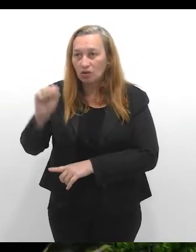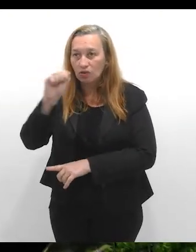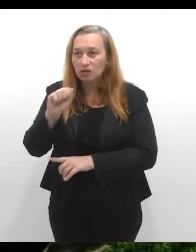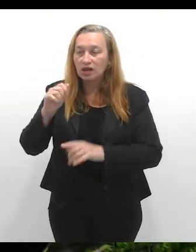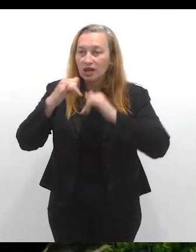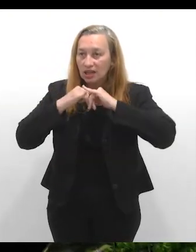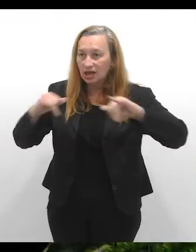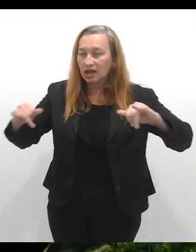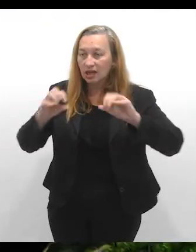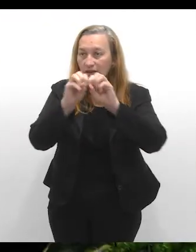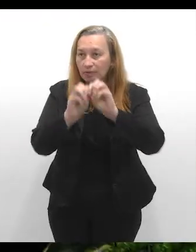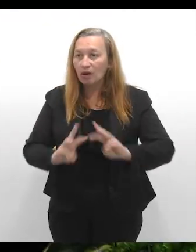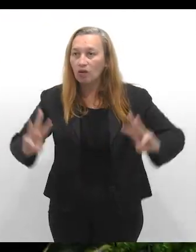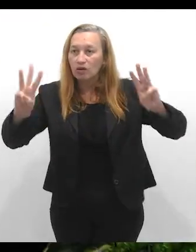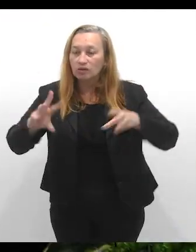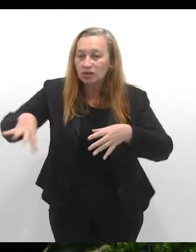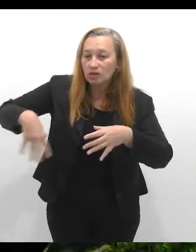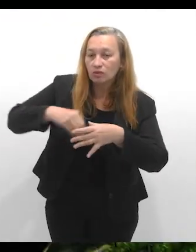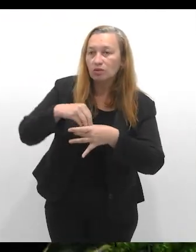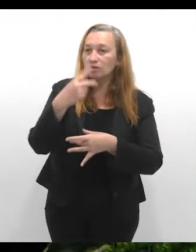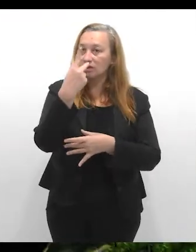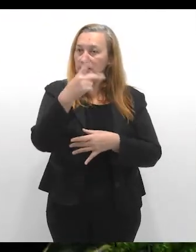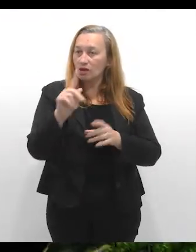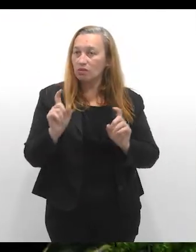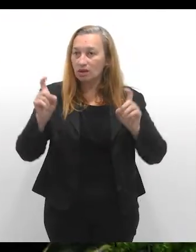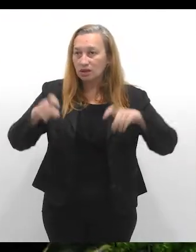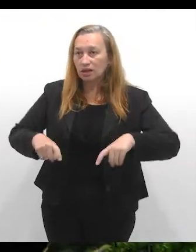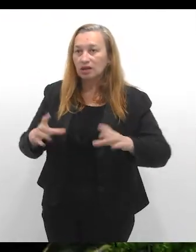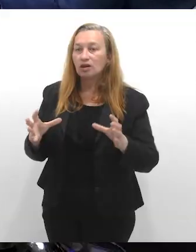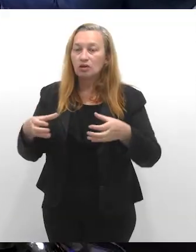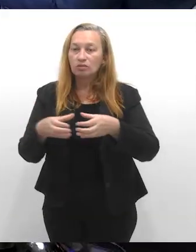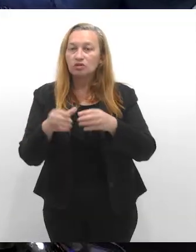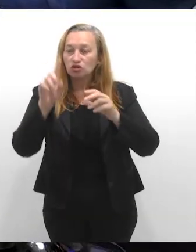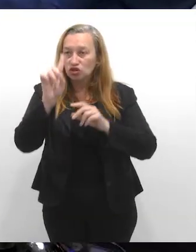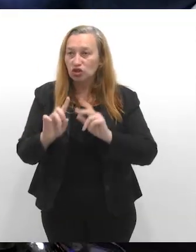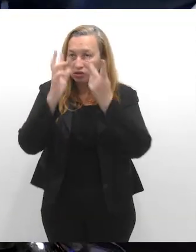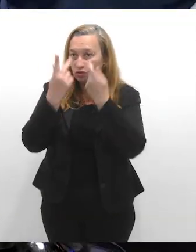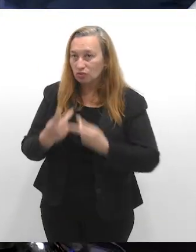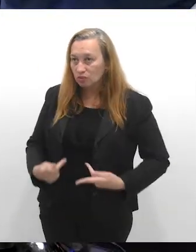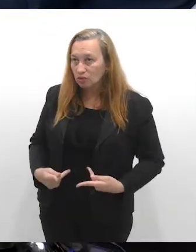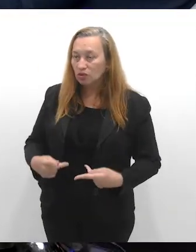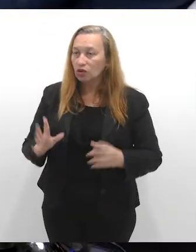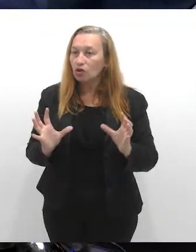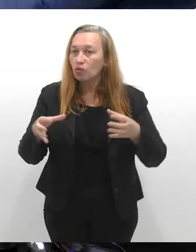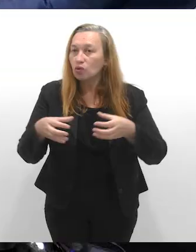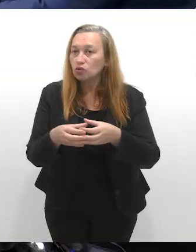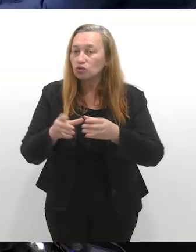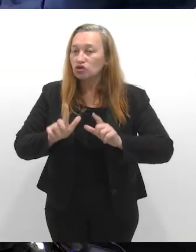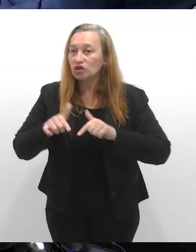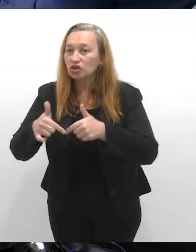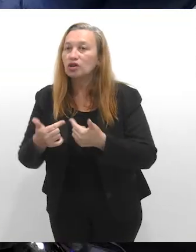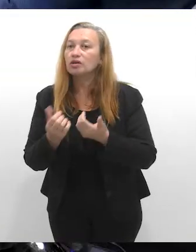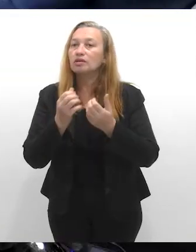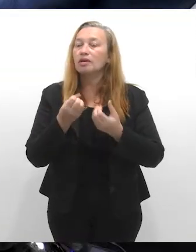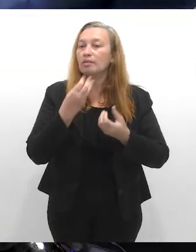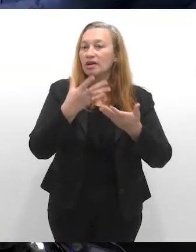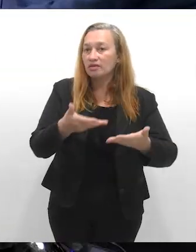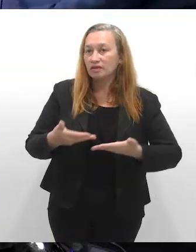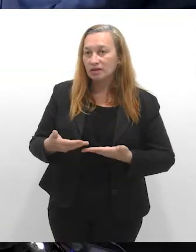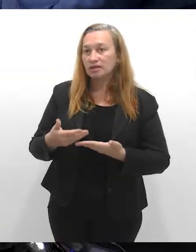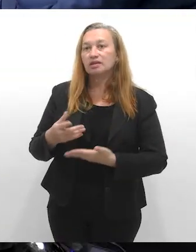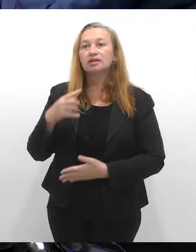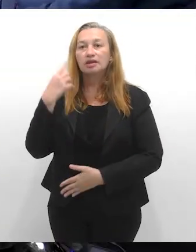declarada pela ONU, sendo incorporada pelo seu mandato, pela Comissão de Direitos Humanos, através de um conjunto de ações. Seja bem-vindo, deputada.